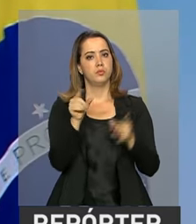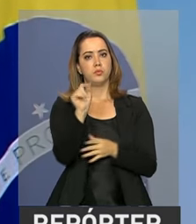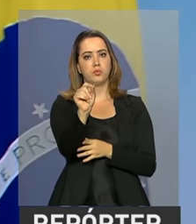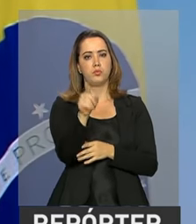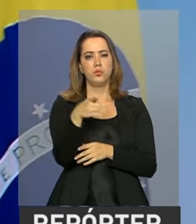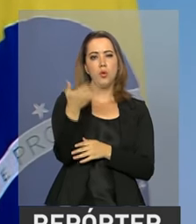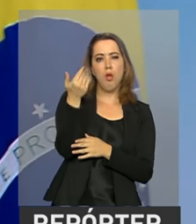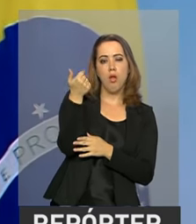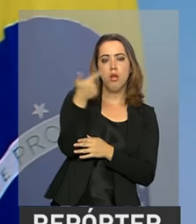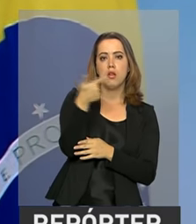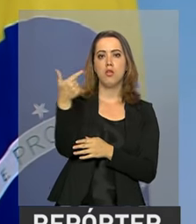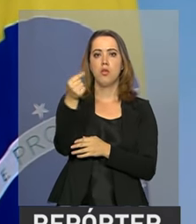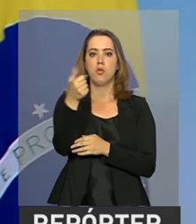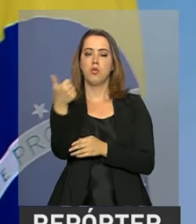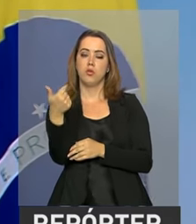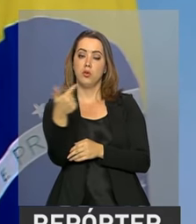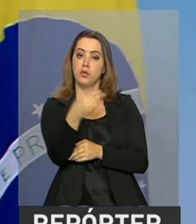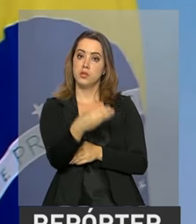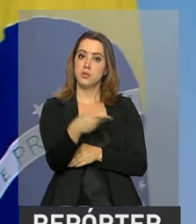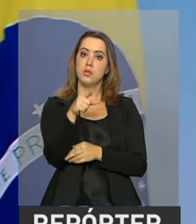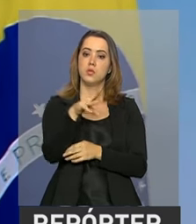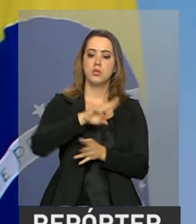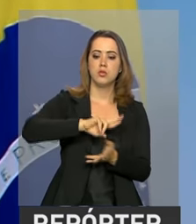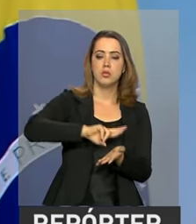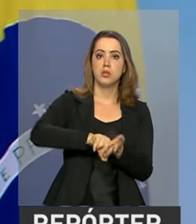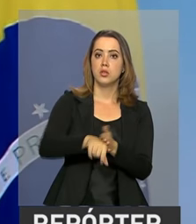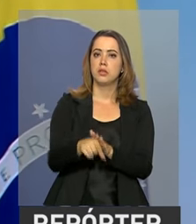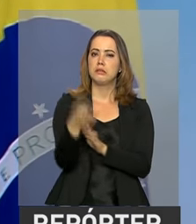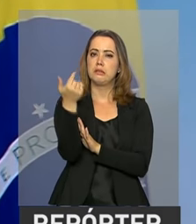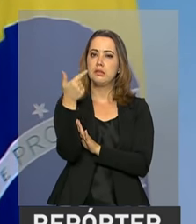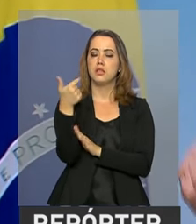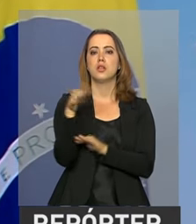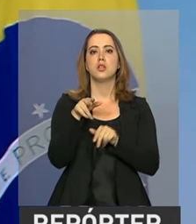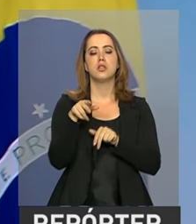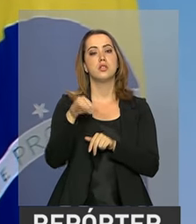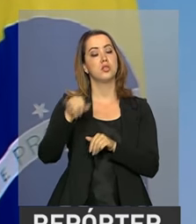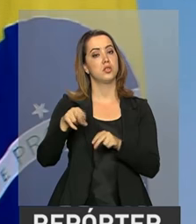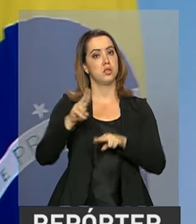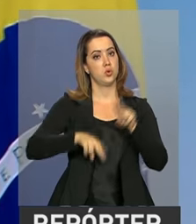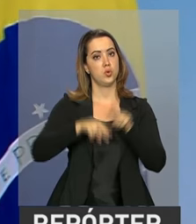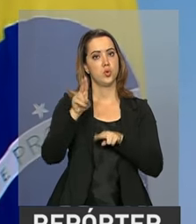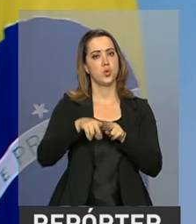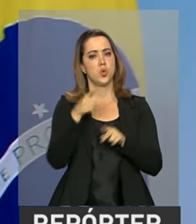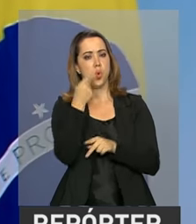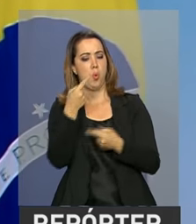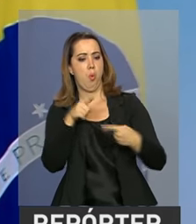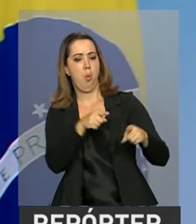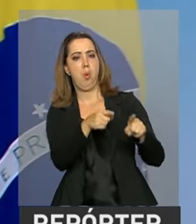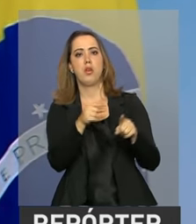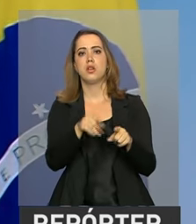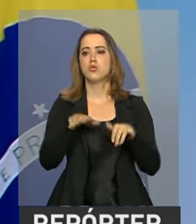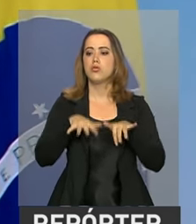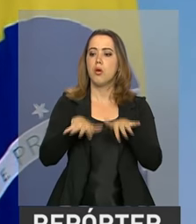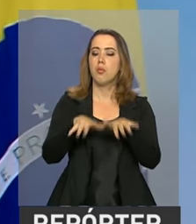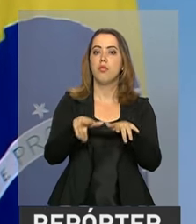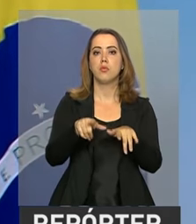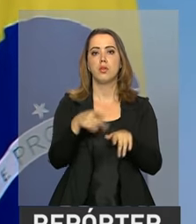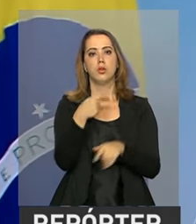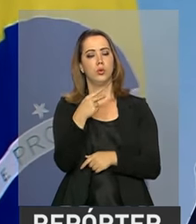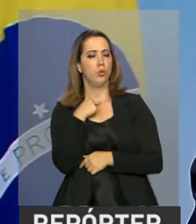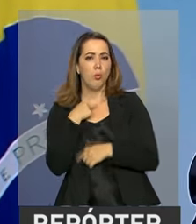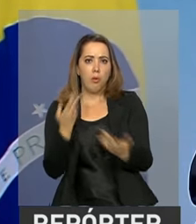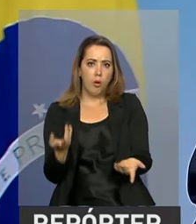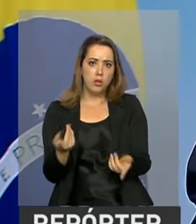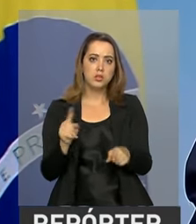aquele movimento de junho de 2013, muitos do governo criticaram o movimento. Eu disse: "Não, não devemos criticar, não isso